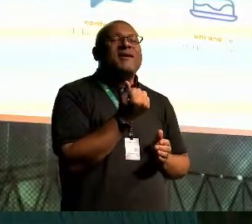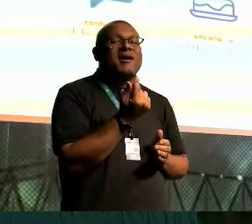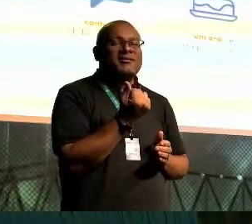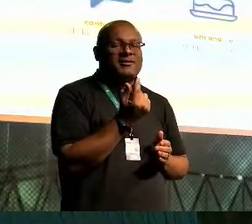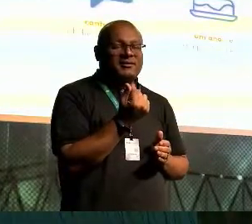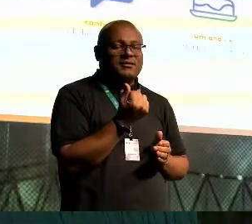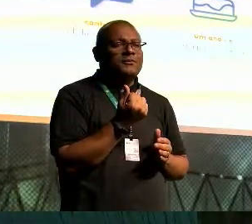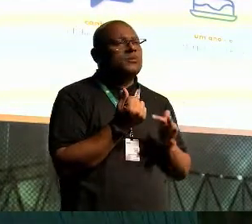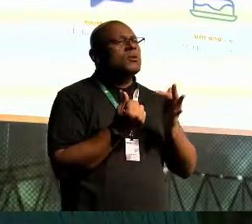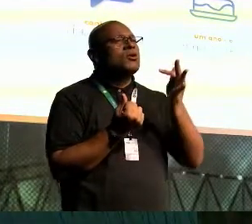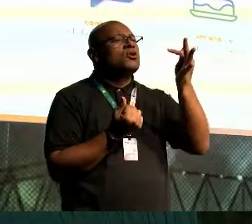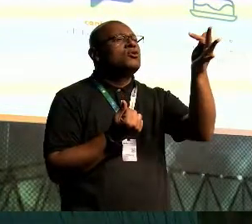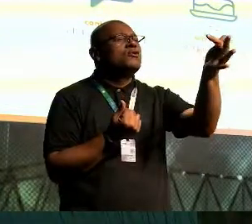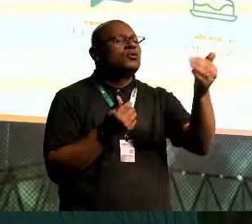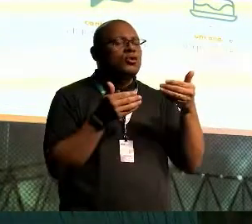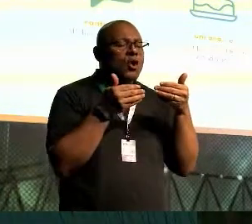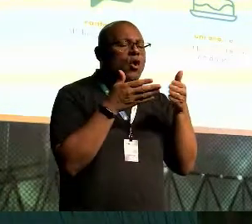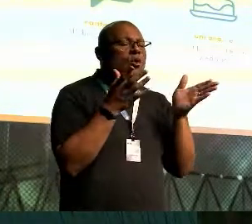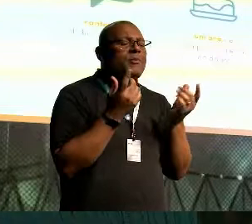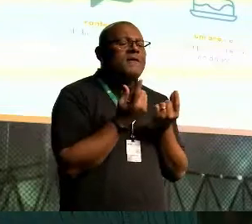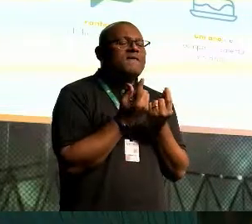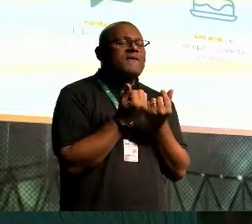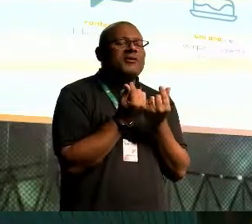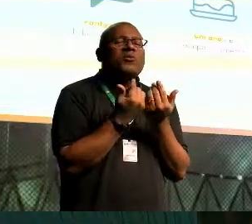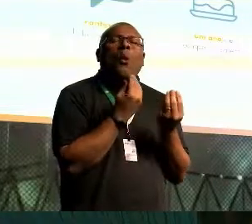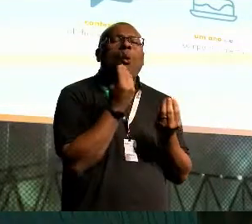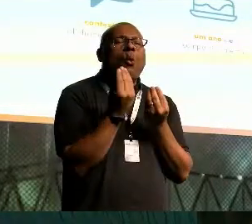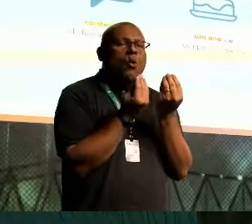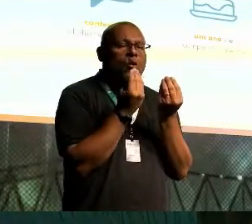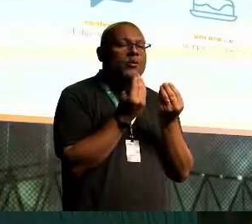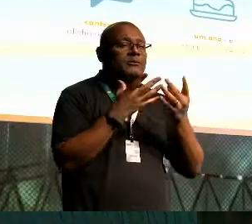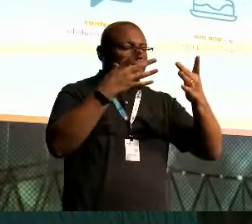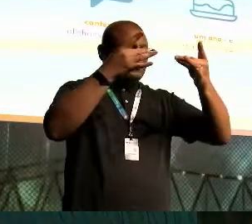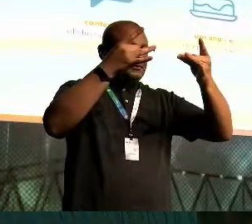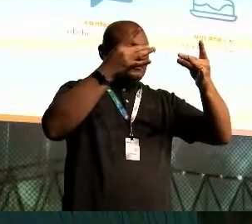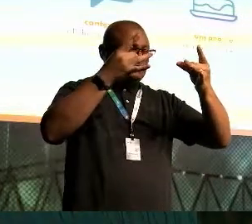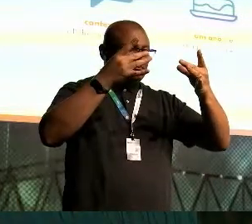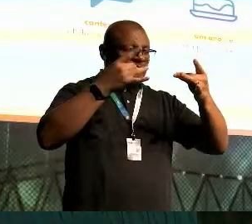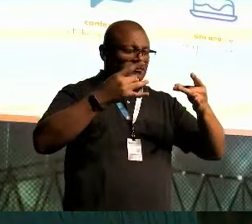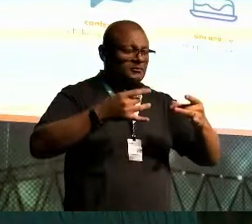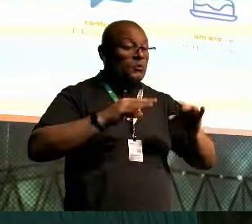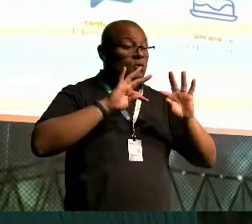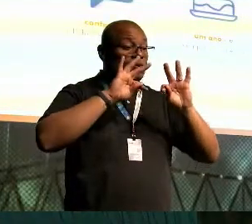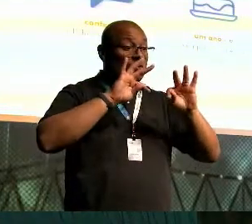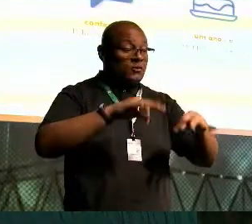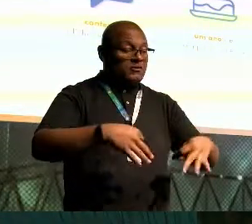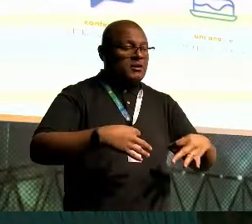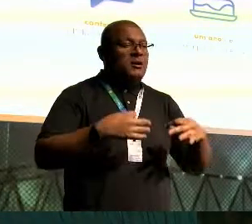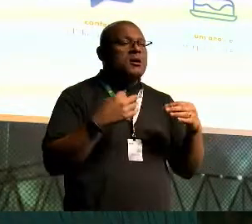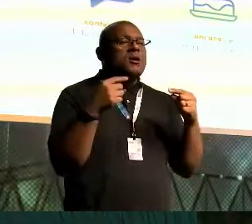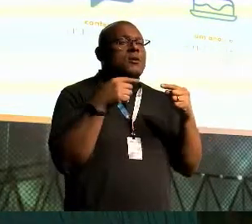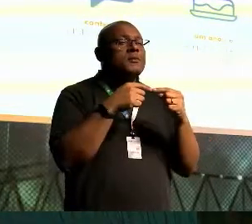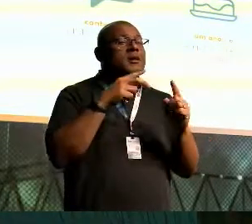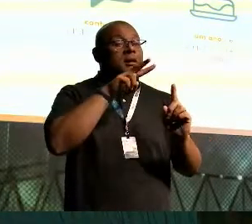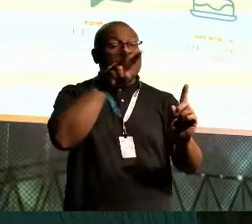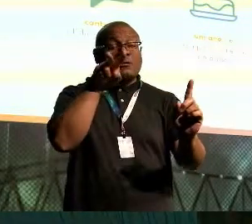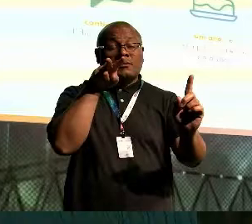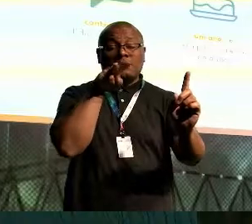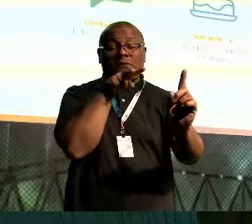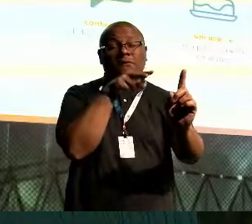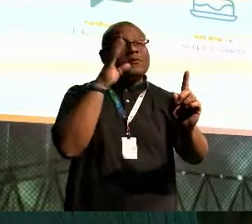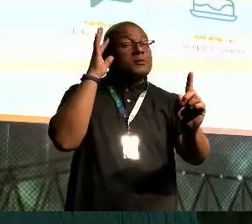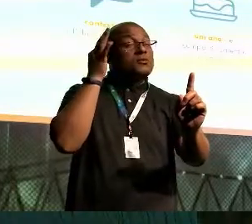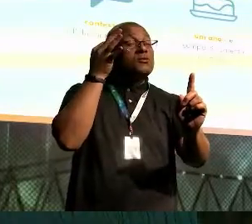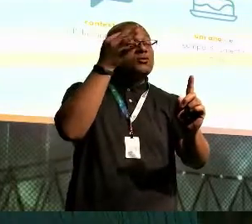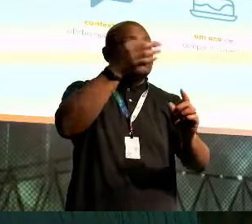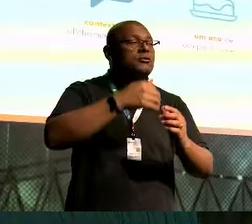como será o futuro do Open Finance. Tentar até deixar bastante tempo para a gente gastar ali no final com qual que é a minha visão aí do Open